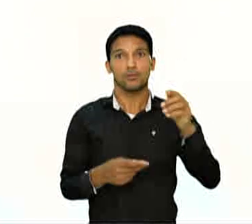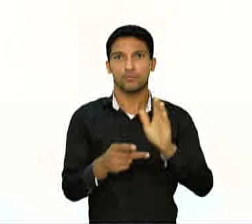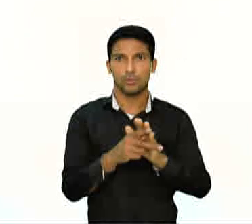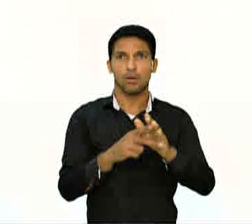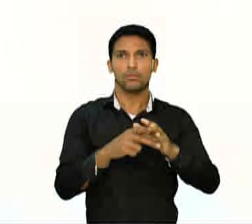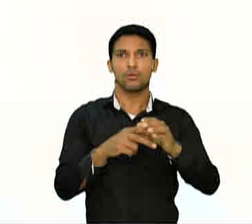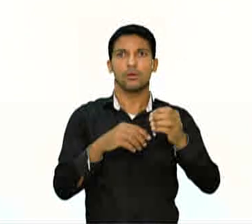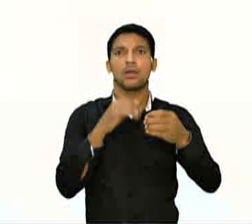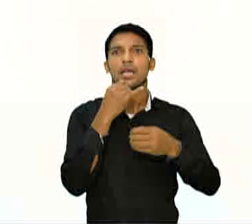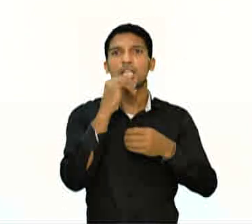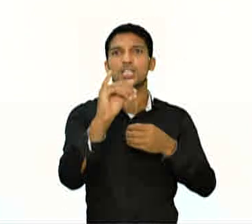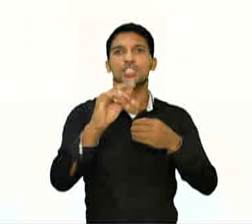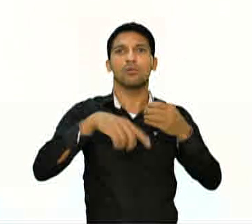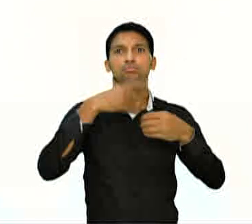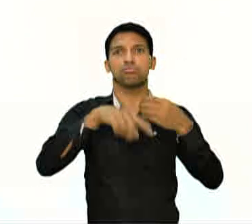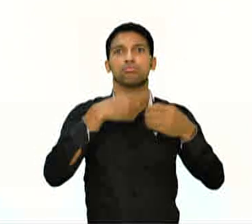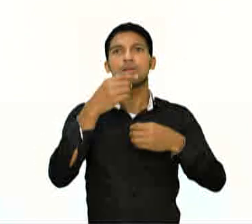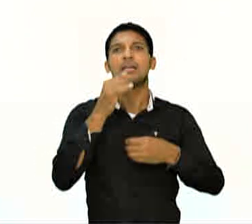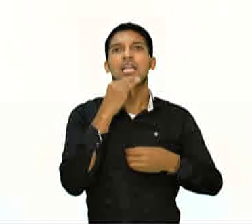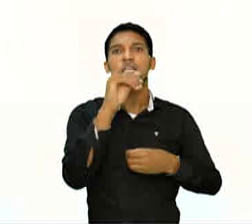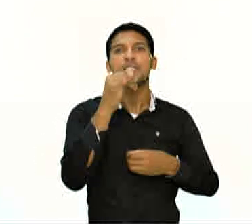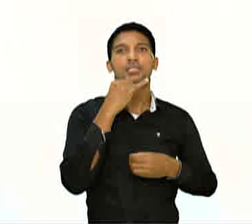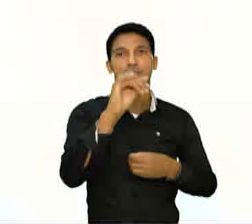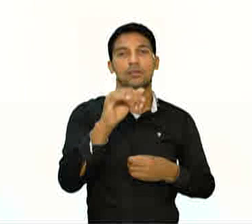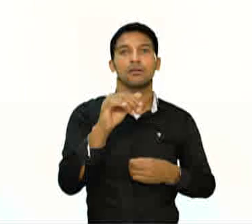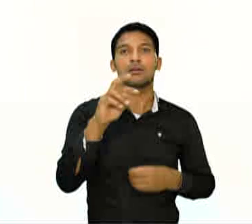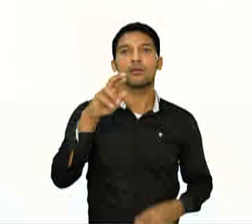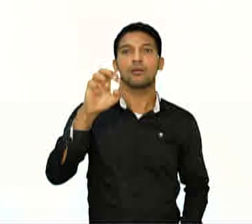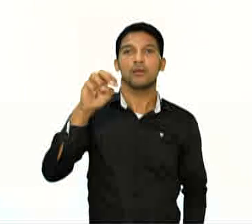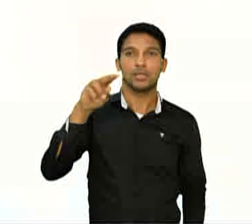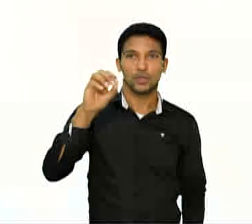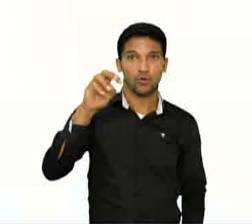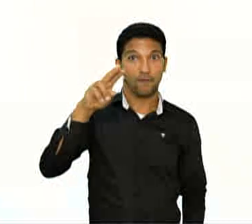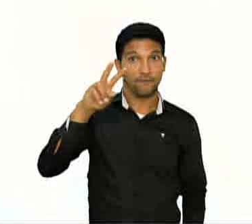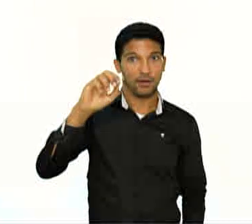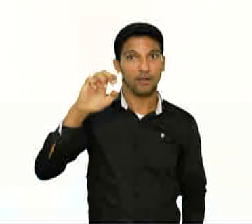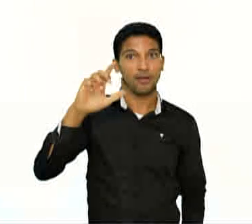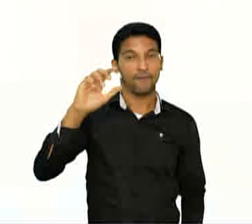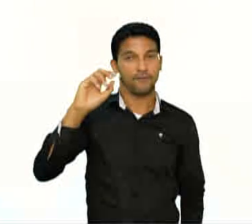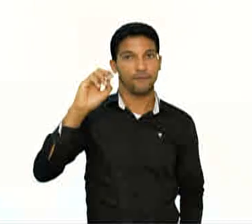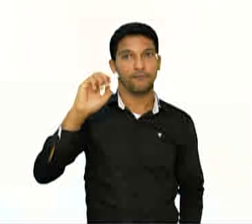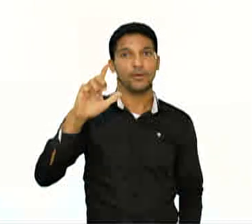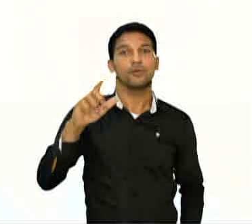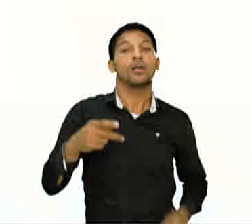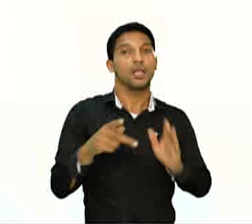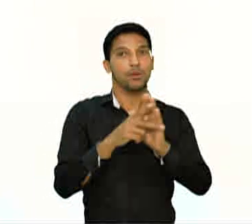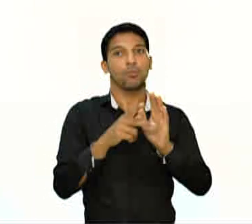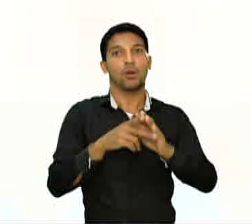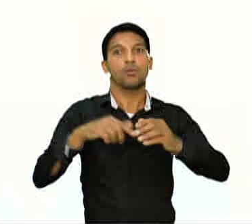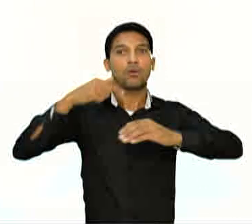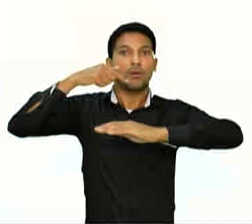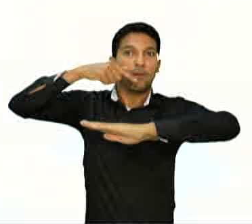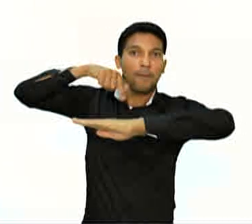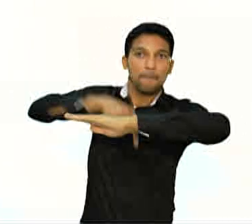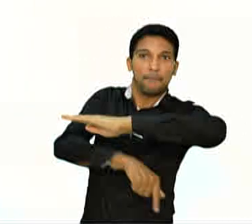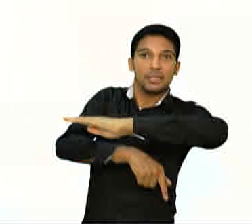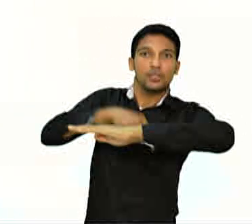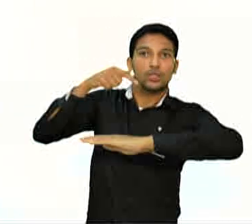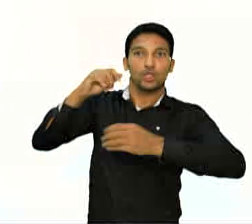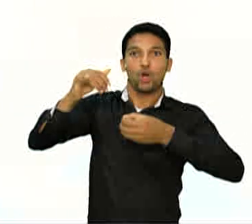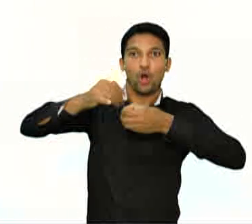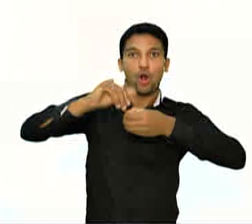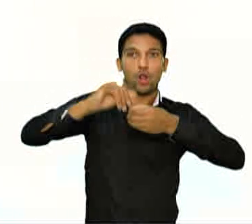do petróleo, que é recurso não renovável, mas pode ser reciclado. E letra D, a energia eólica é uma